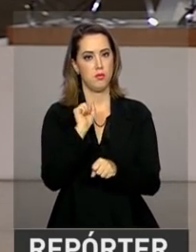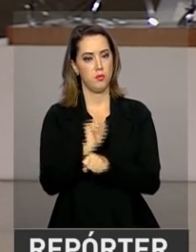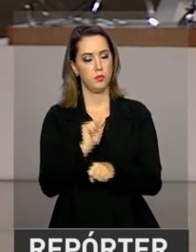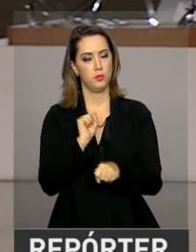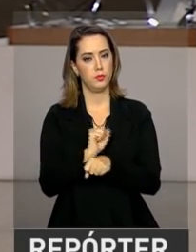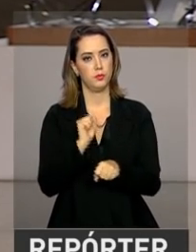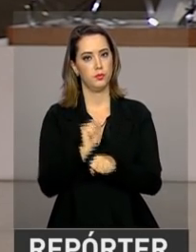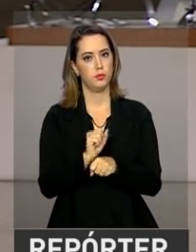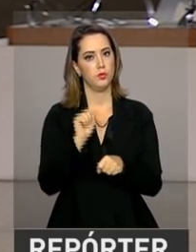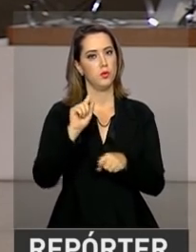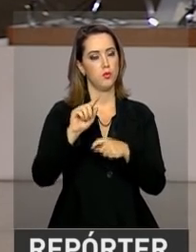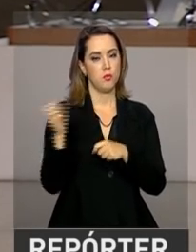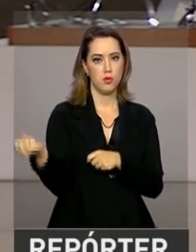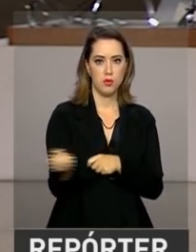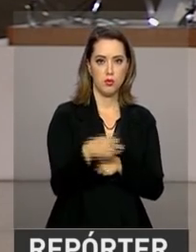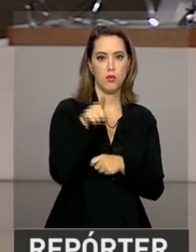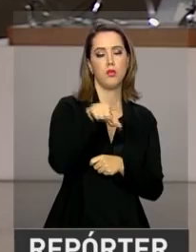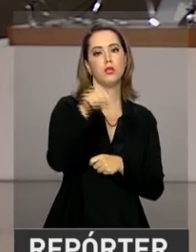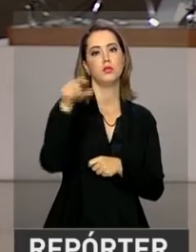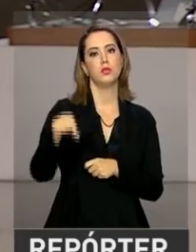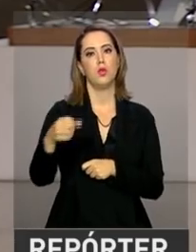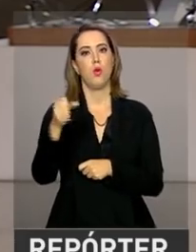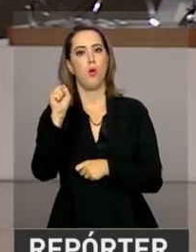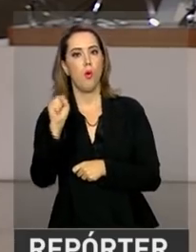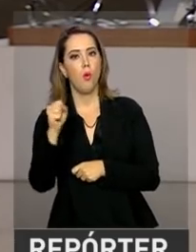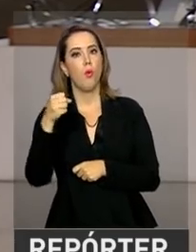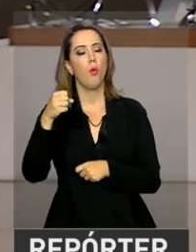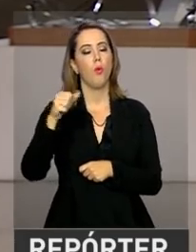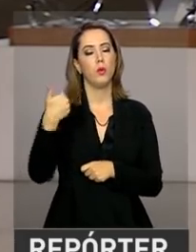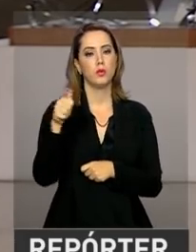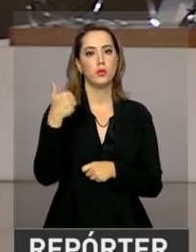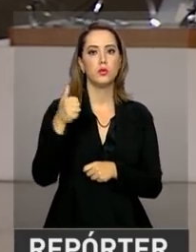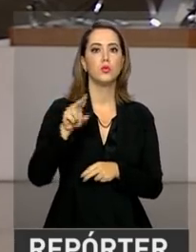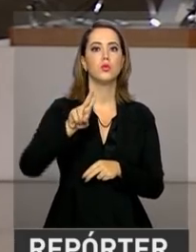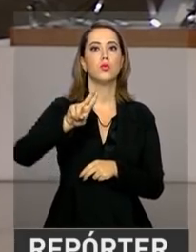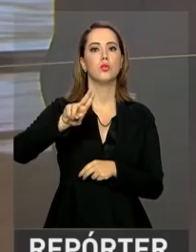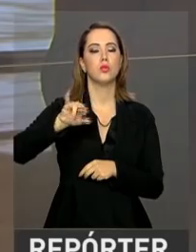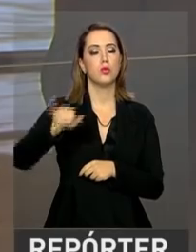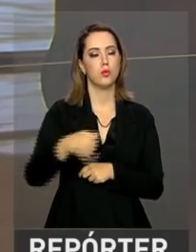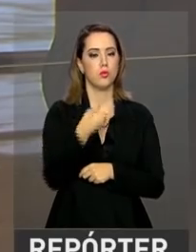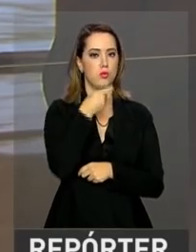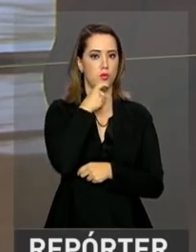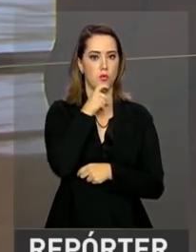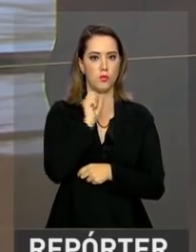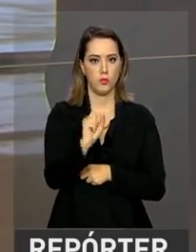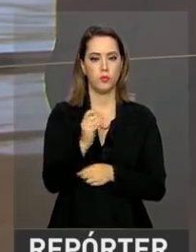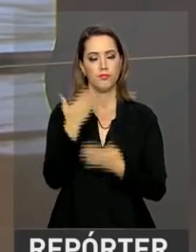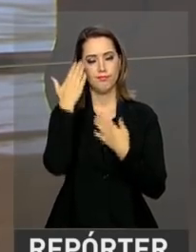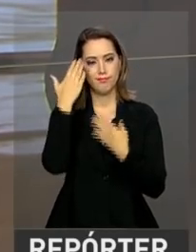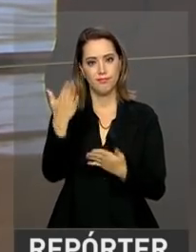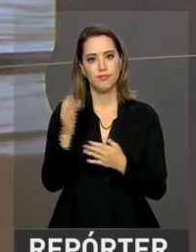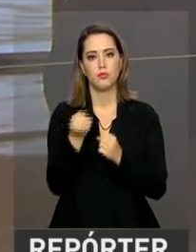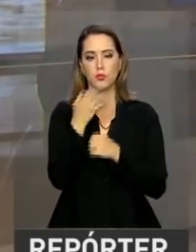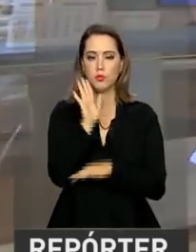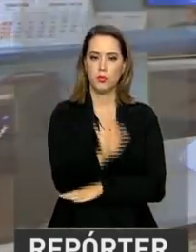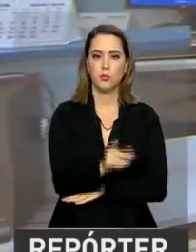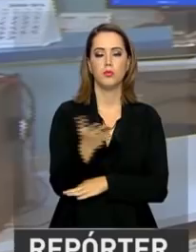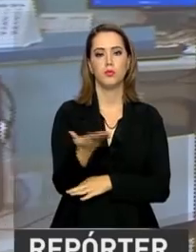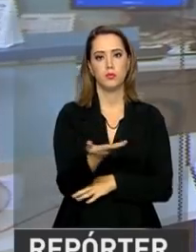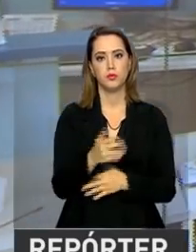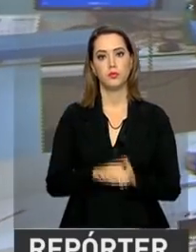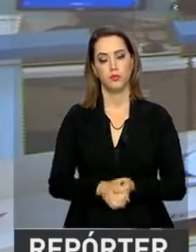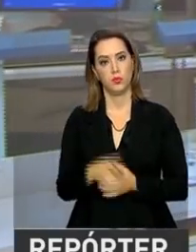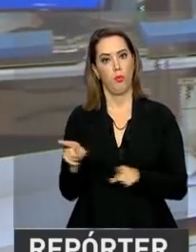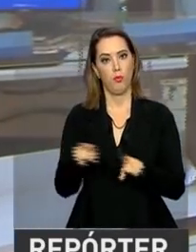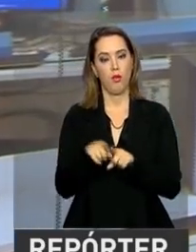da lista de espera entre os dias 8 e 11 do mês de julho. Daniele, obrigada, João Pedro. Boa tarde para você. E por